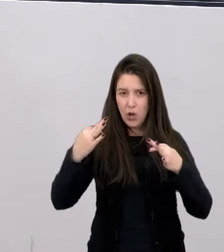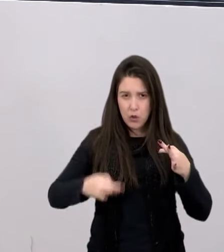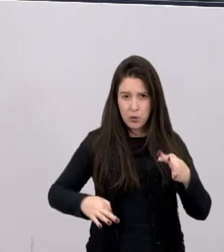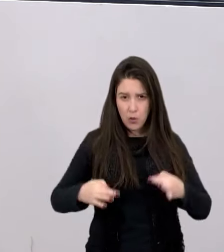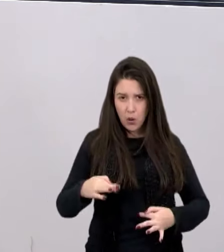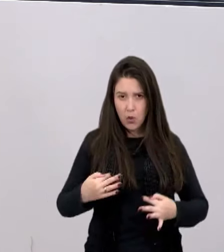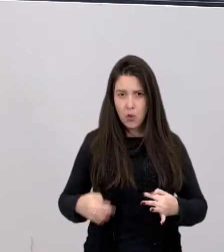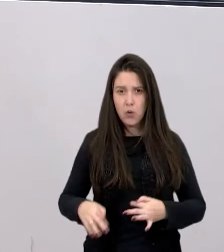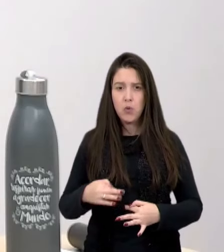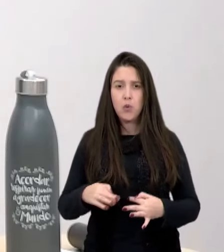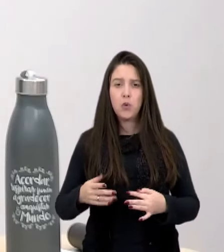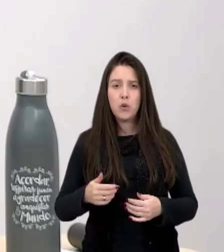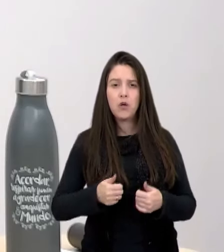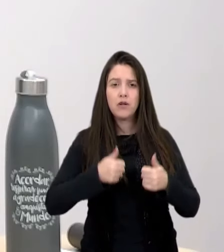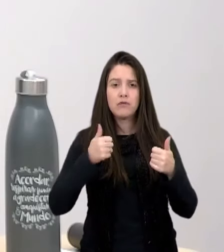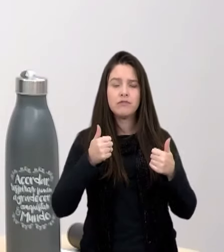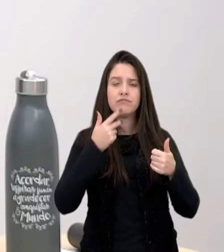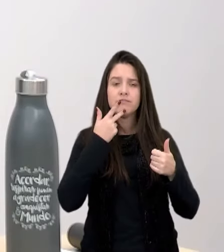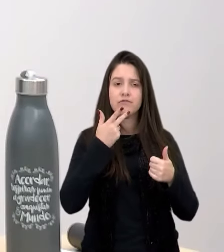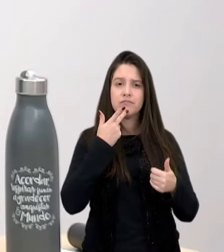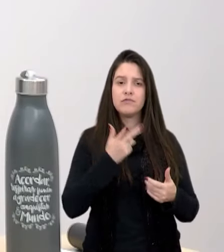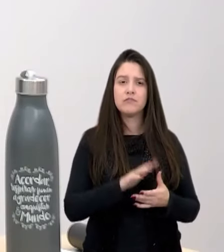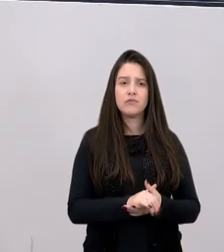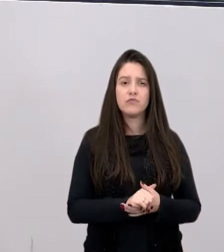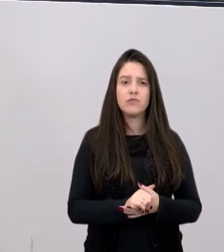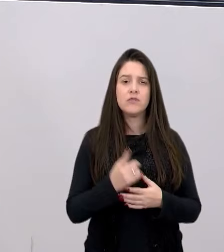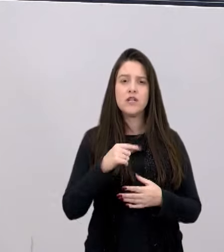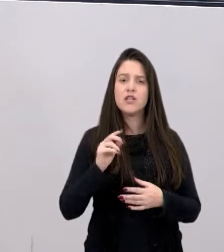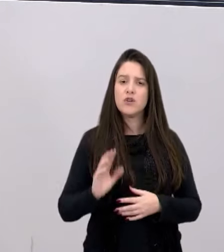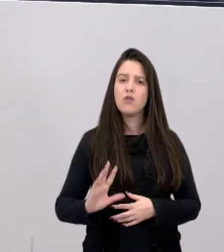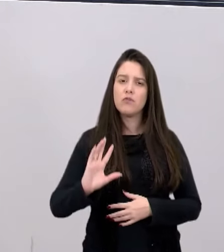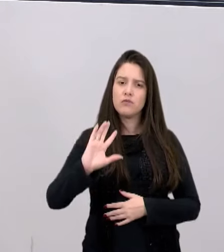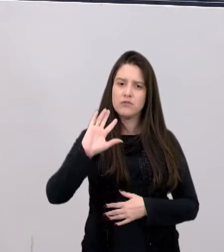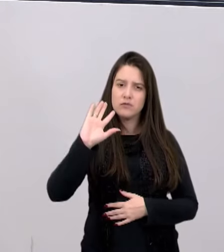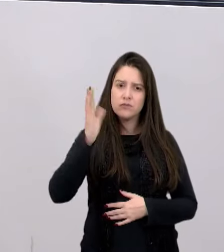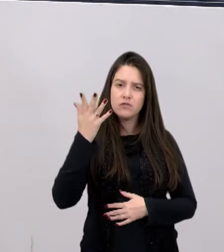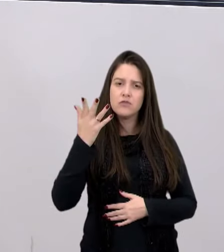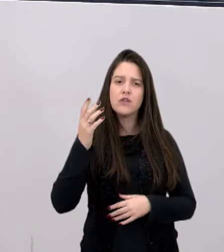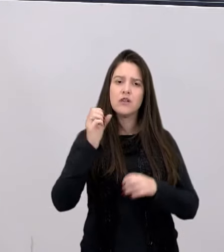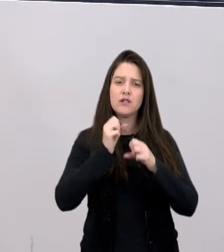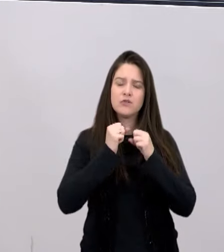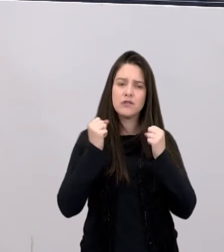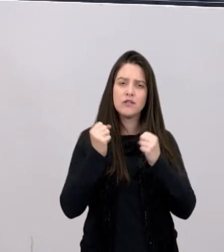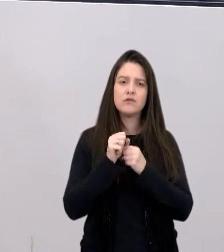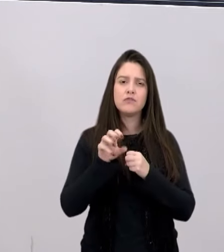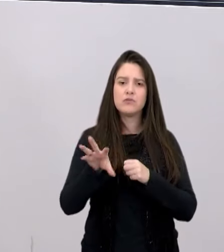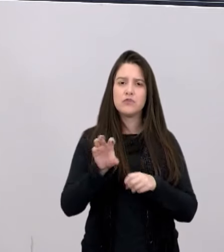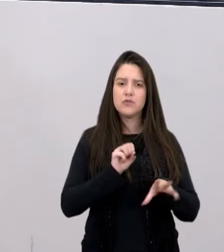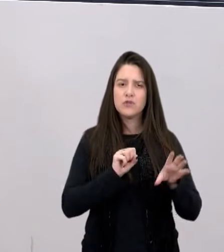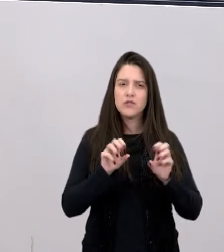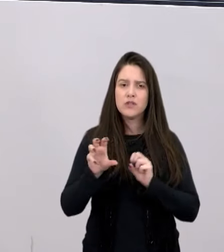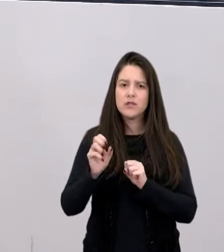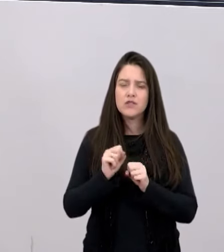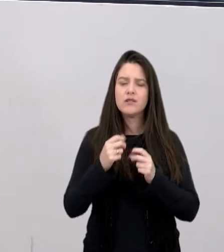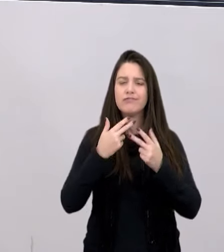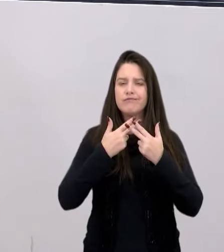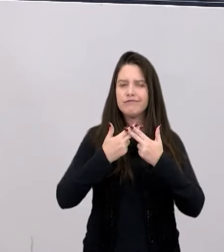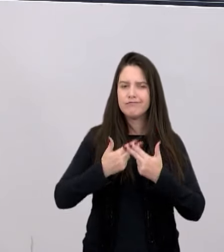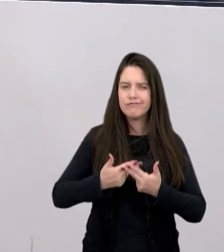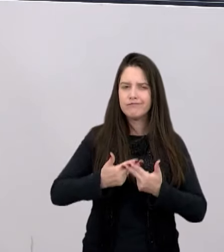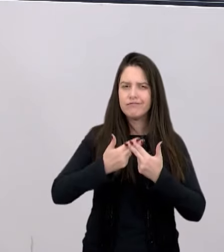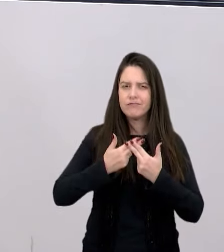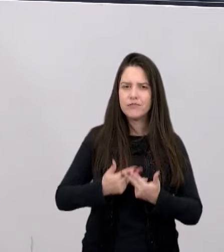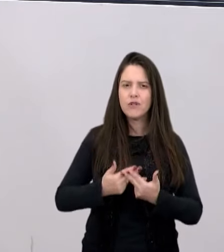vai demorar também para sarar, né? Então, aí acontecem muitos casos, né, de pacientes, né,